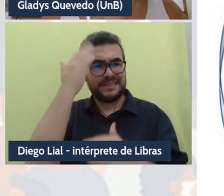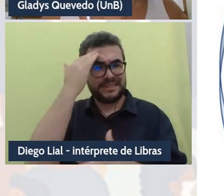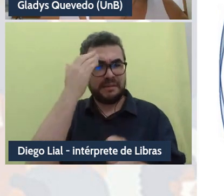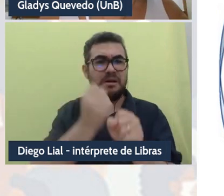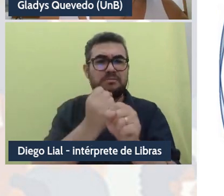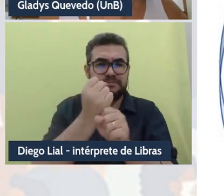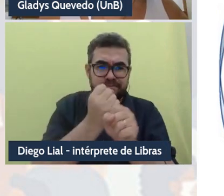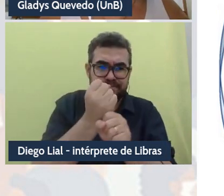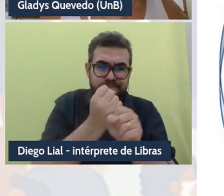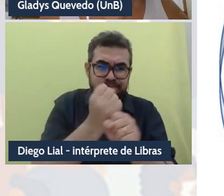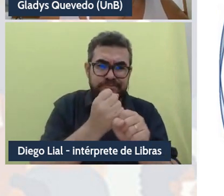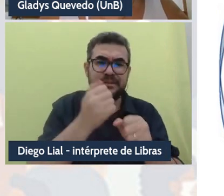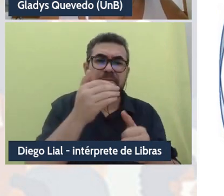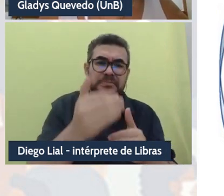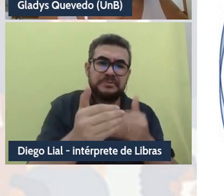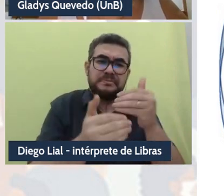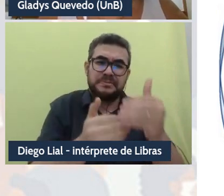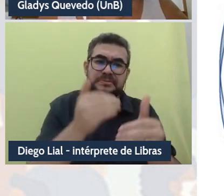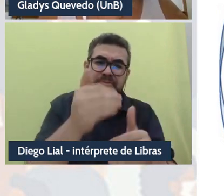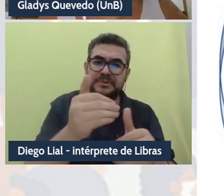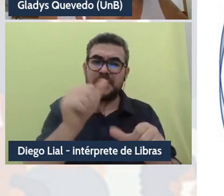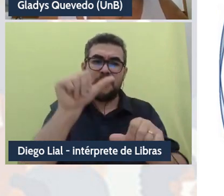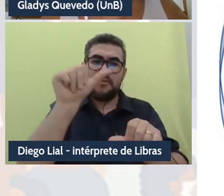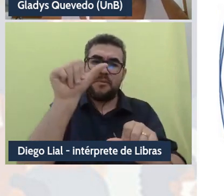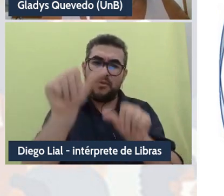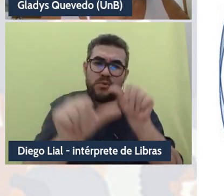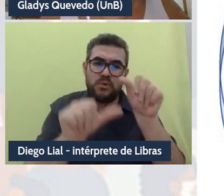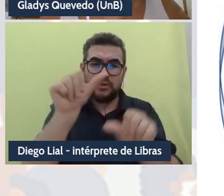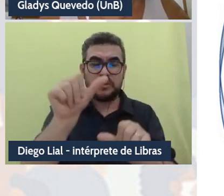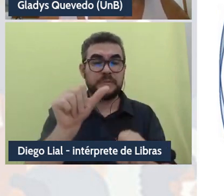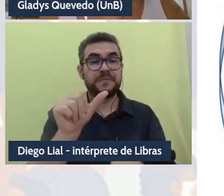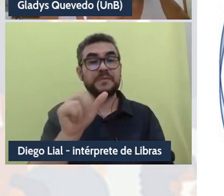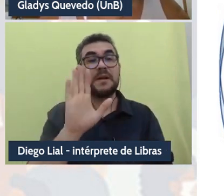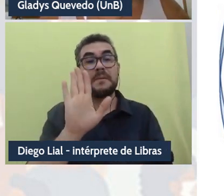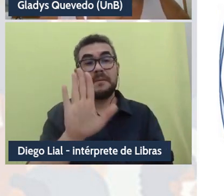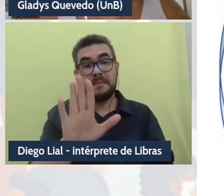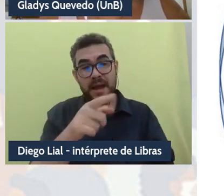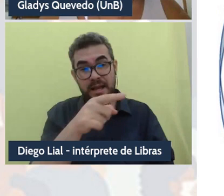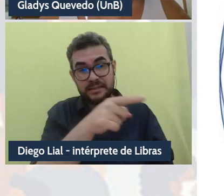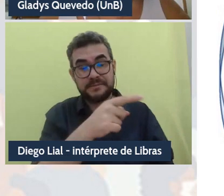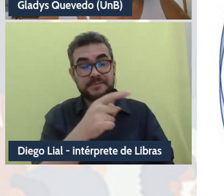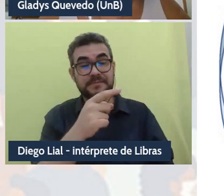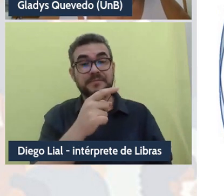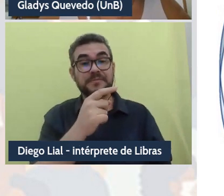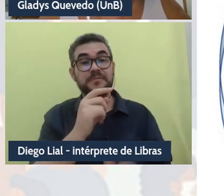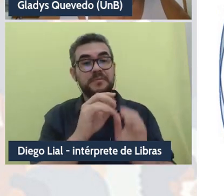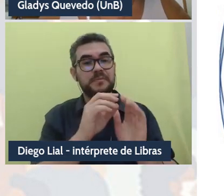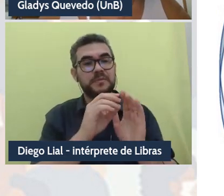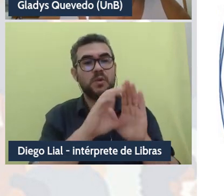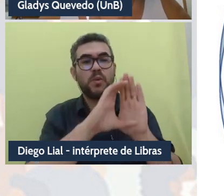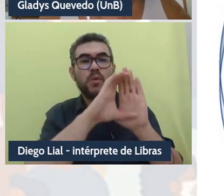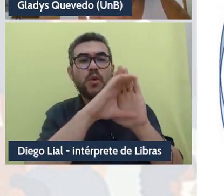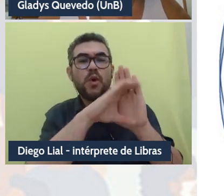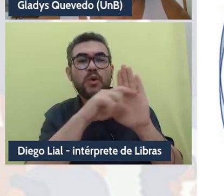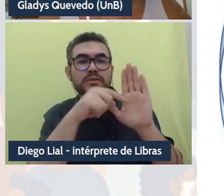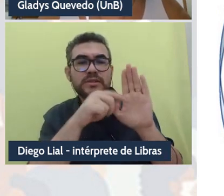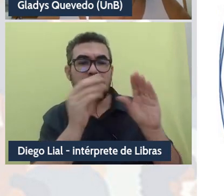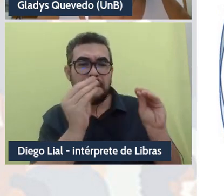anos, tenham sido concebidos a partir das diretrizes curriculares nacionais,